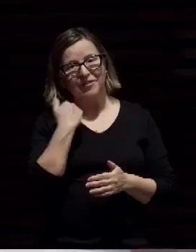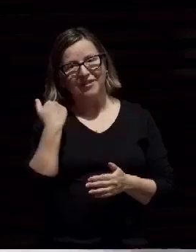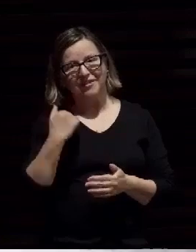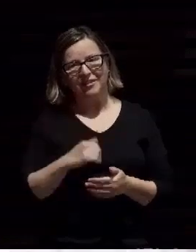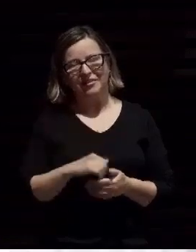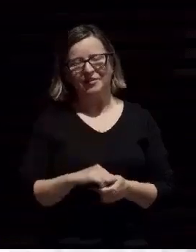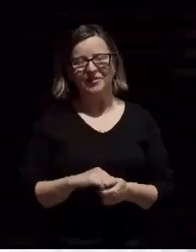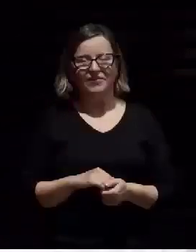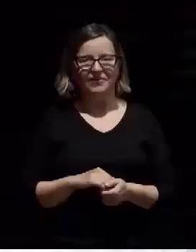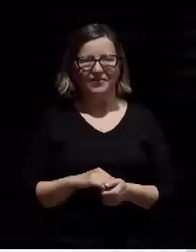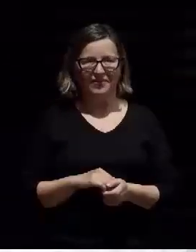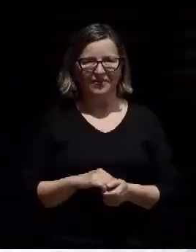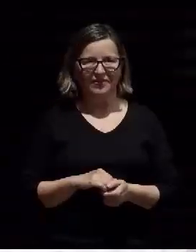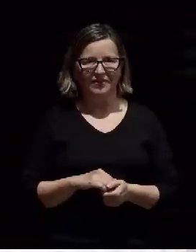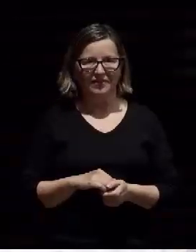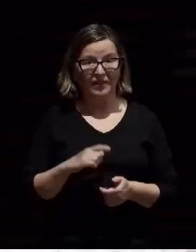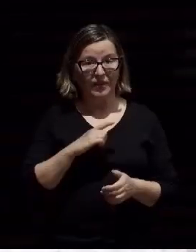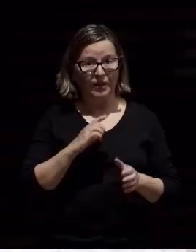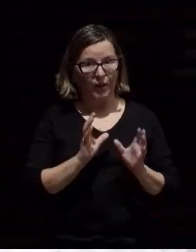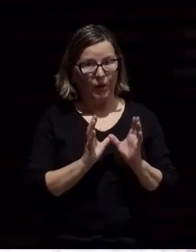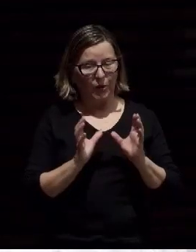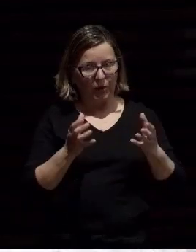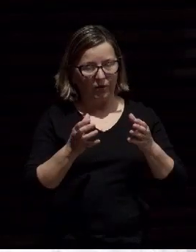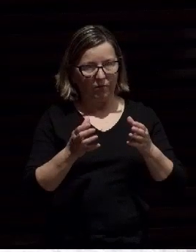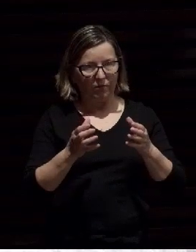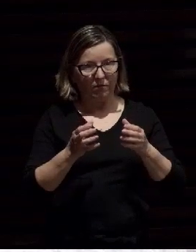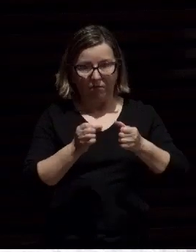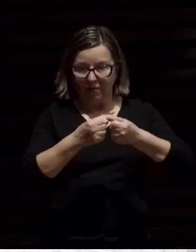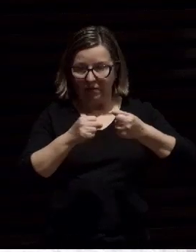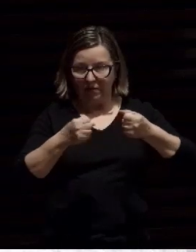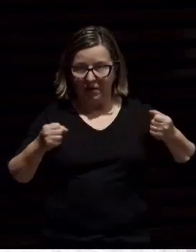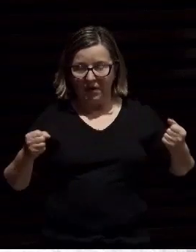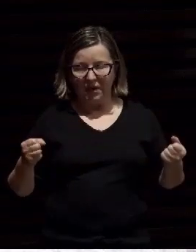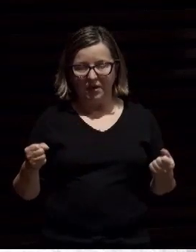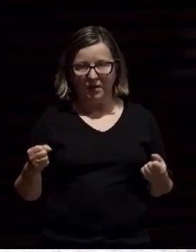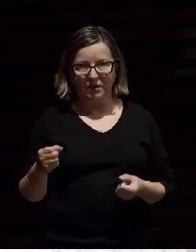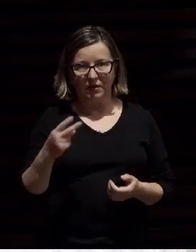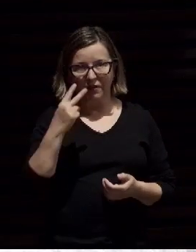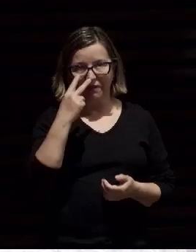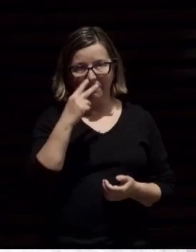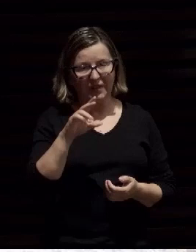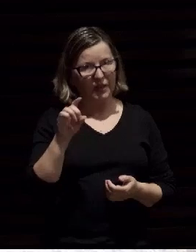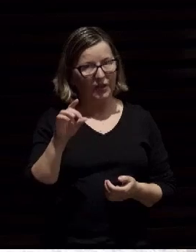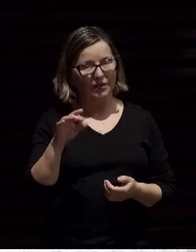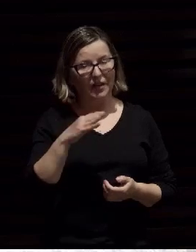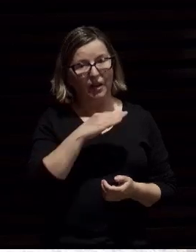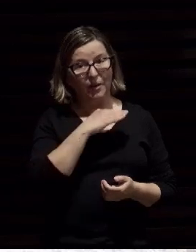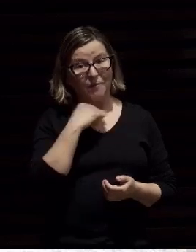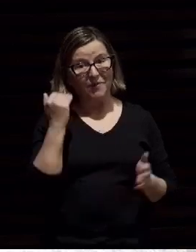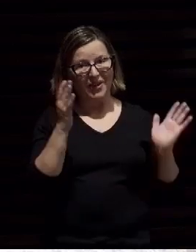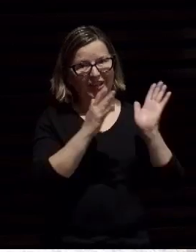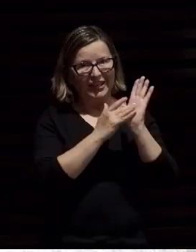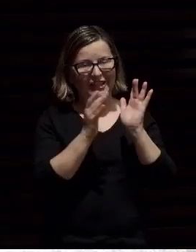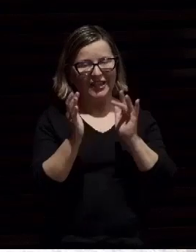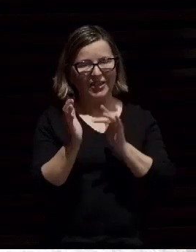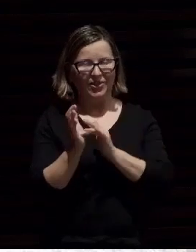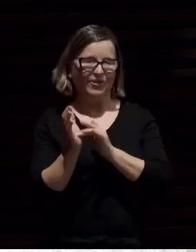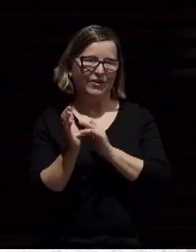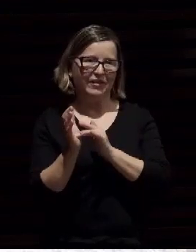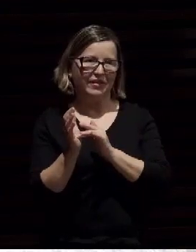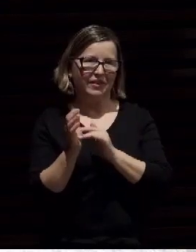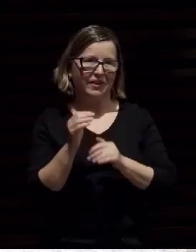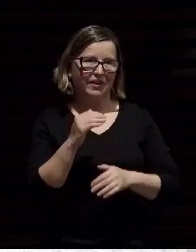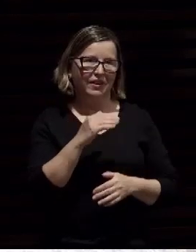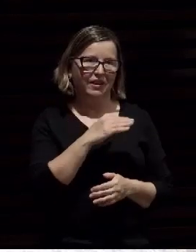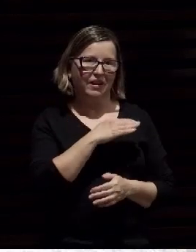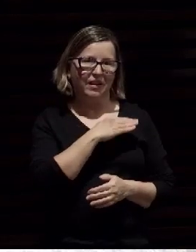Há uma turma enorme que olha só a morte de Jesus como uma morte